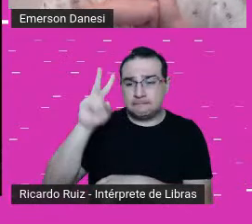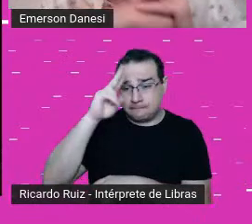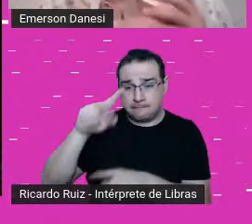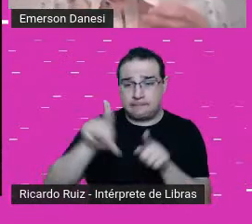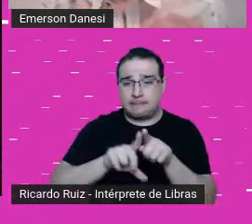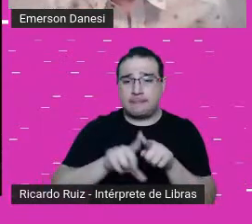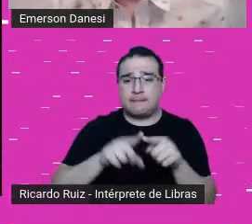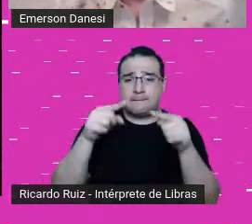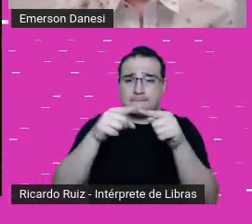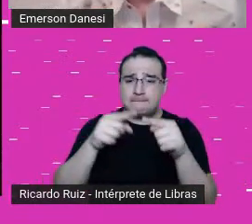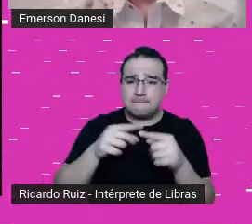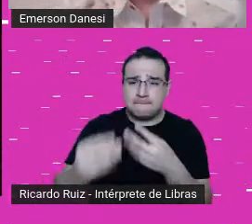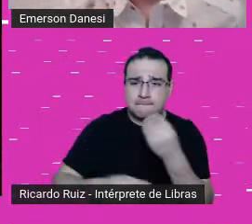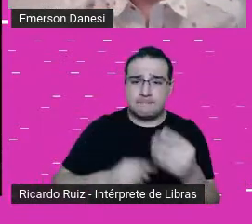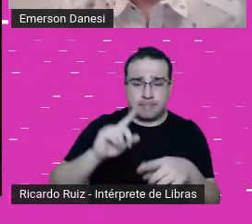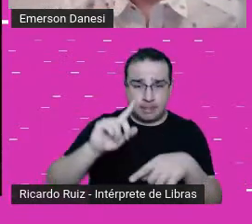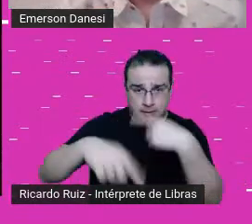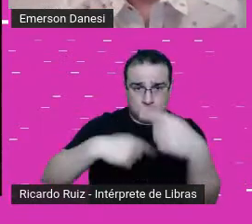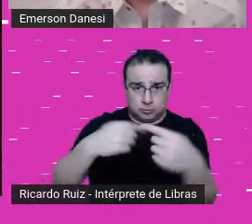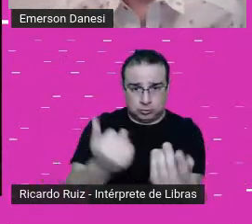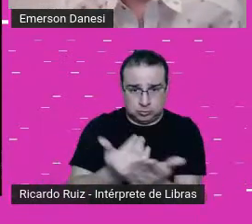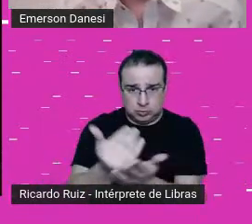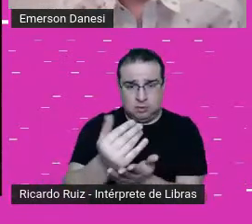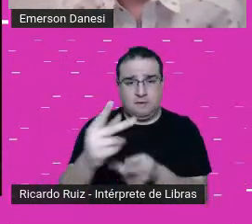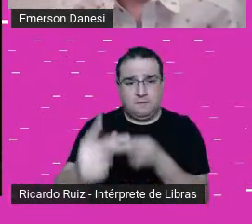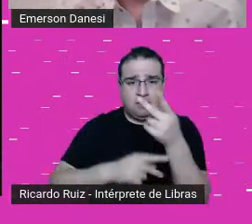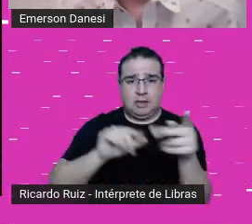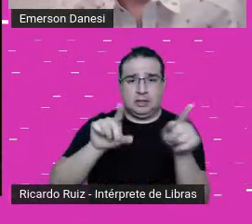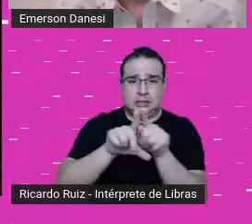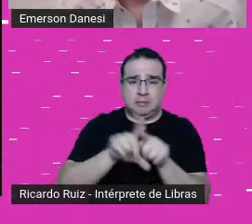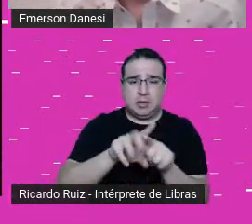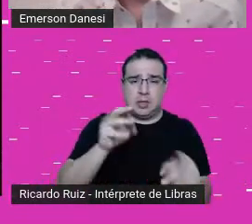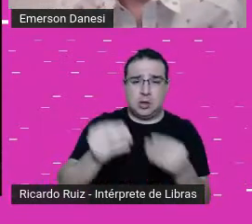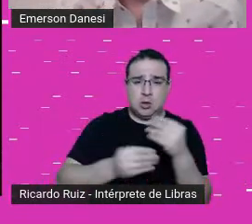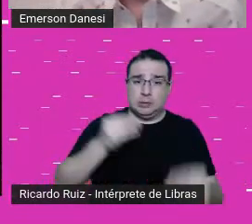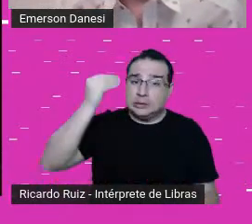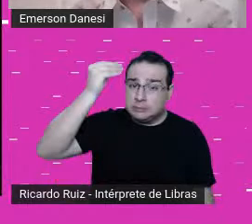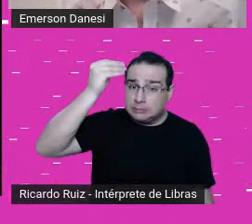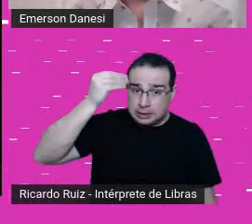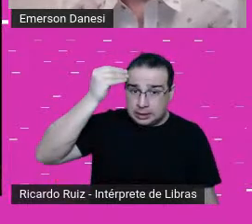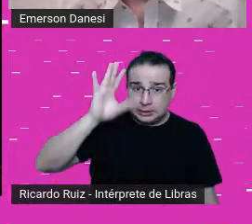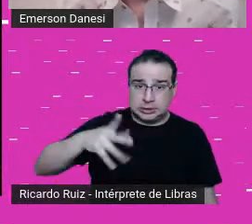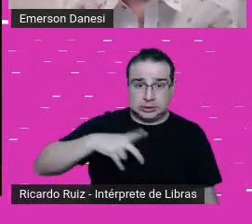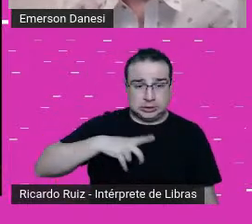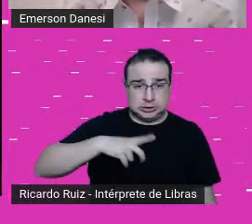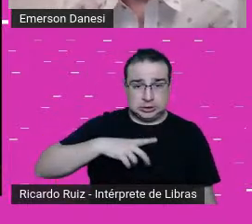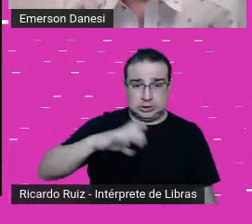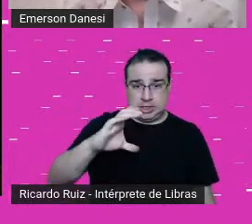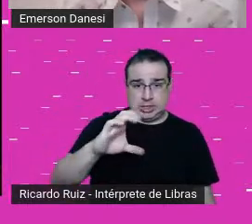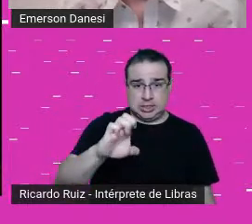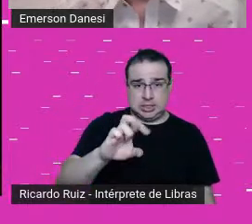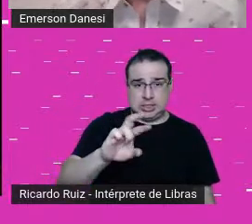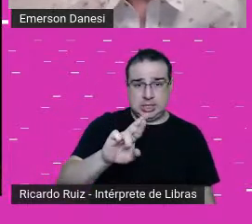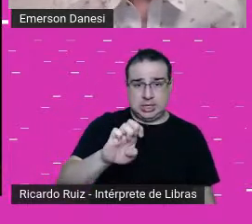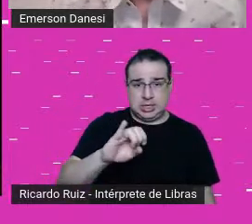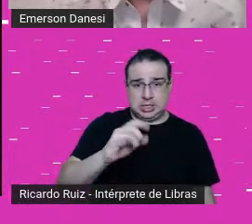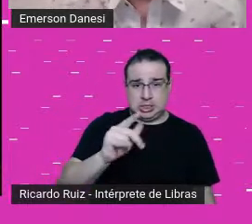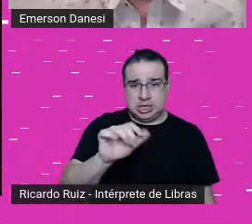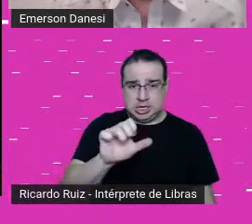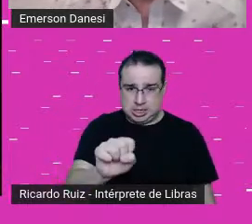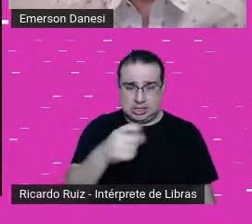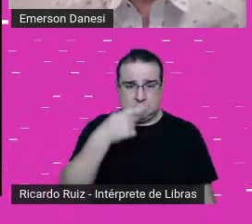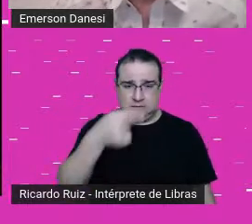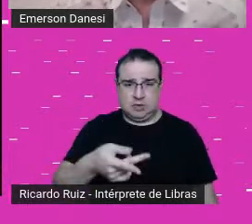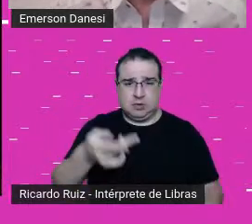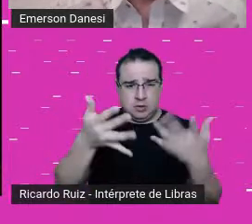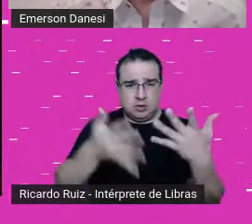que depois que ele começou a falar dessa experiência do Jardim das Cerejeiras, desses tapetes, eu comecei